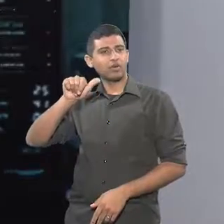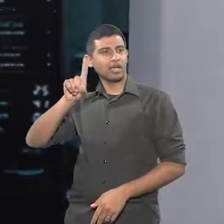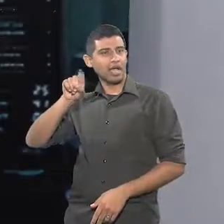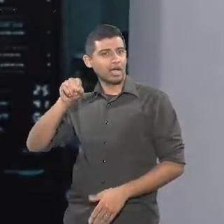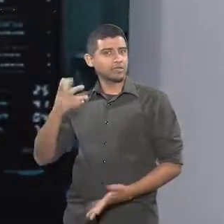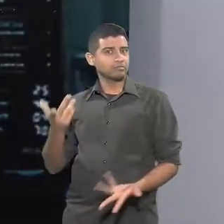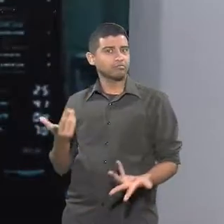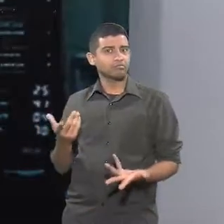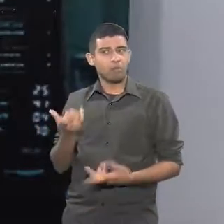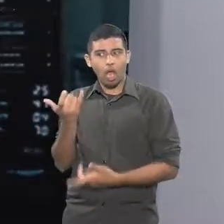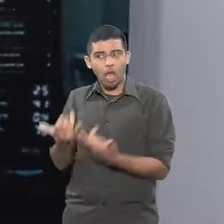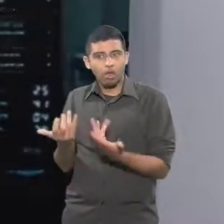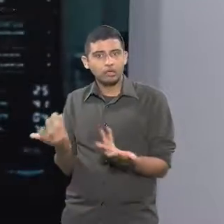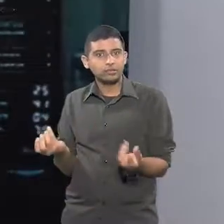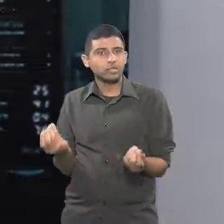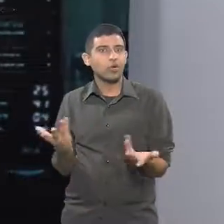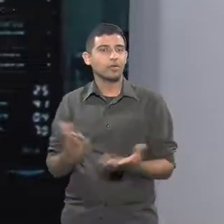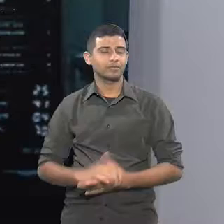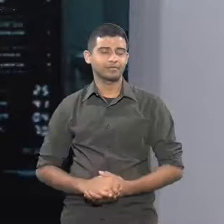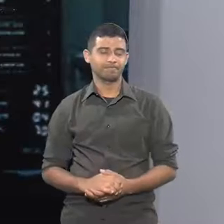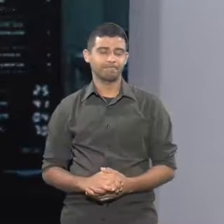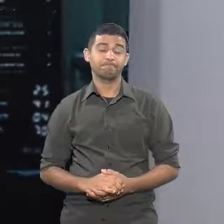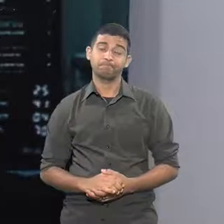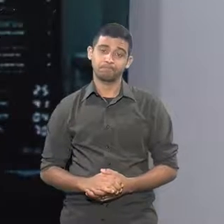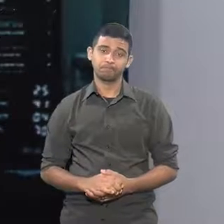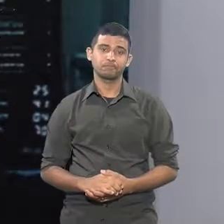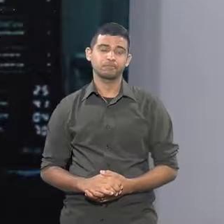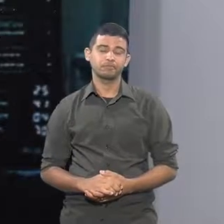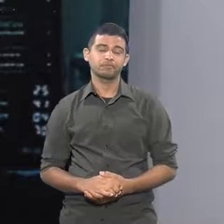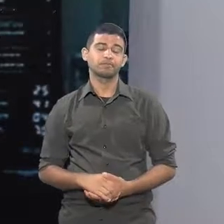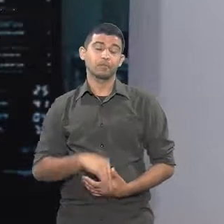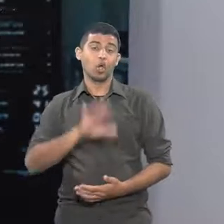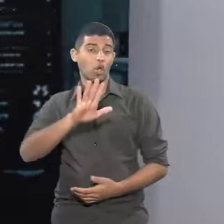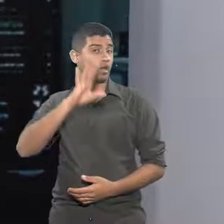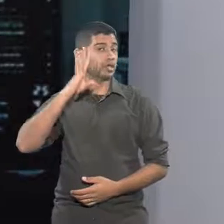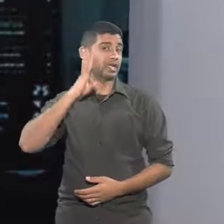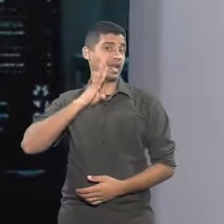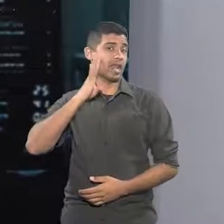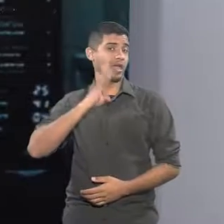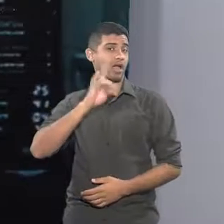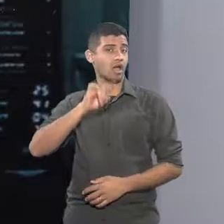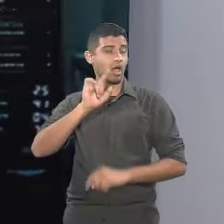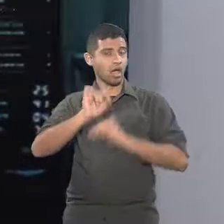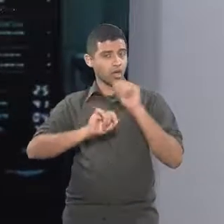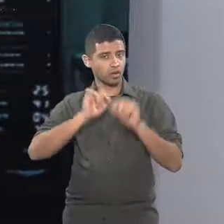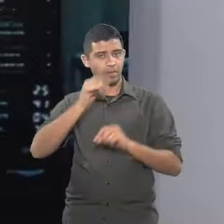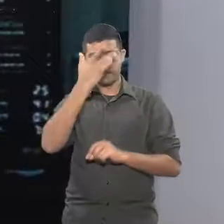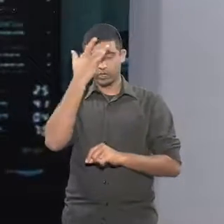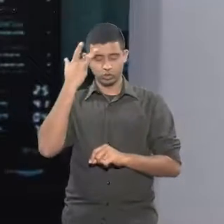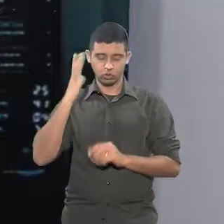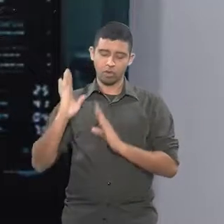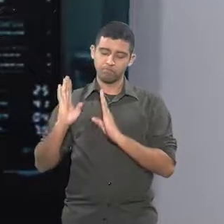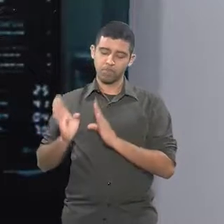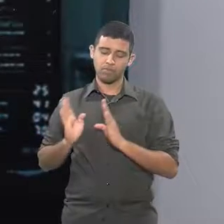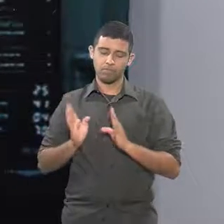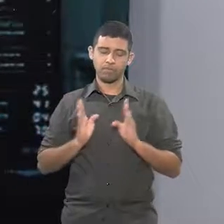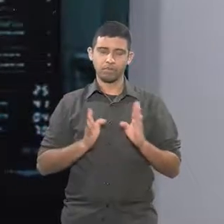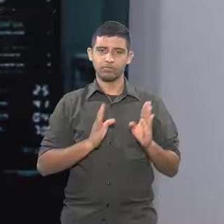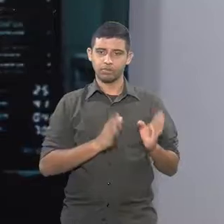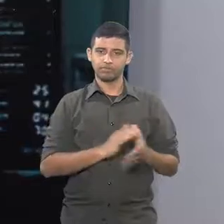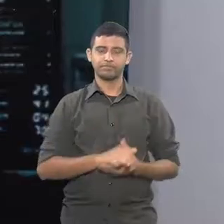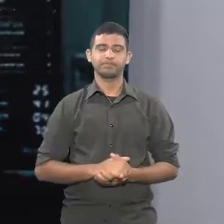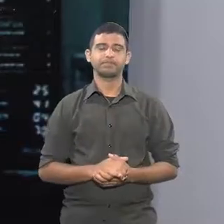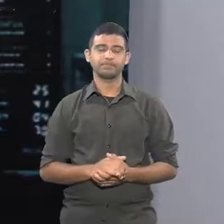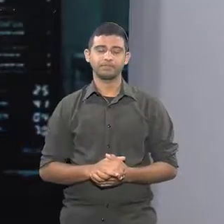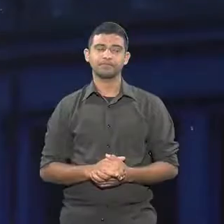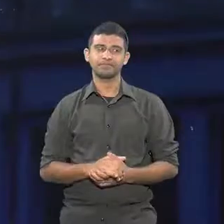fritura. Então, aí que tá, né? O legal é a pessoa se organizar. Para